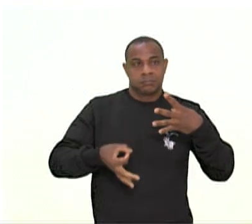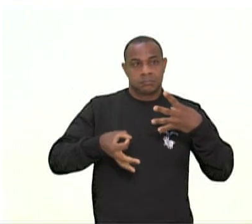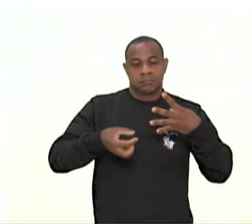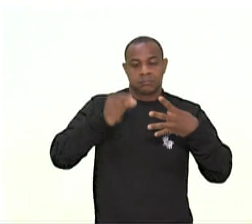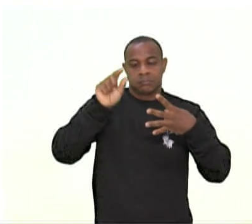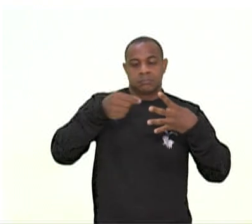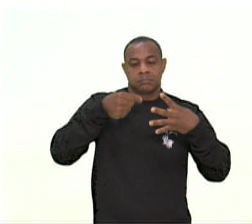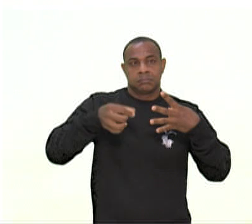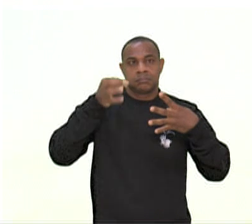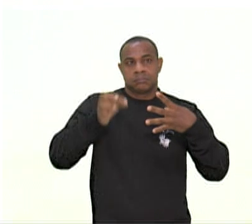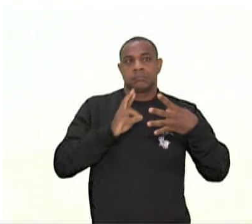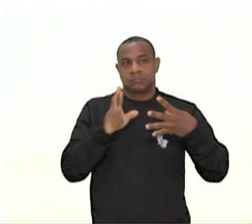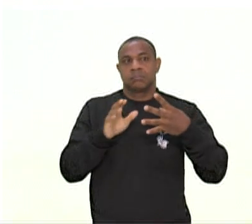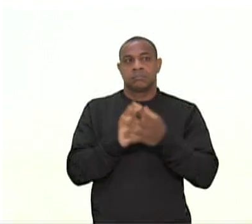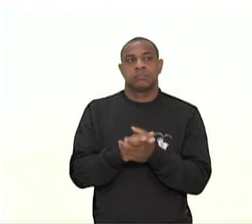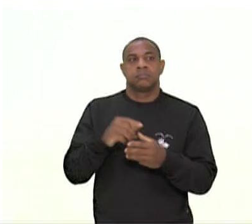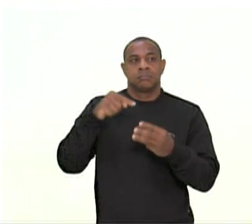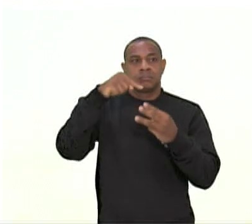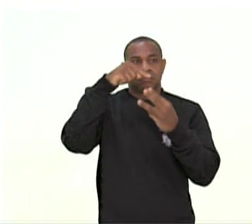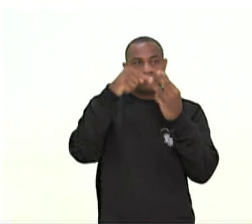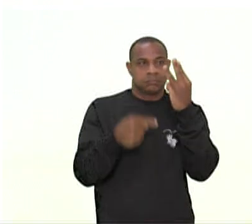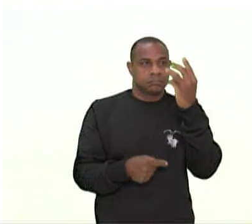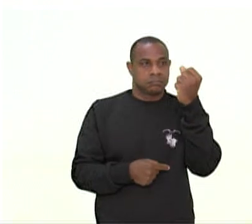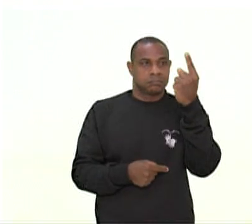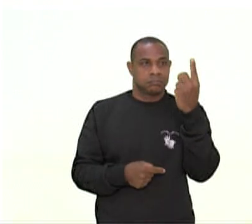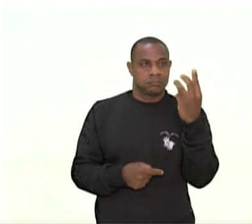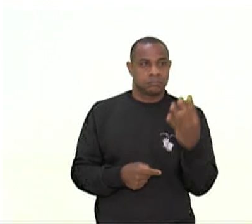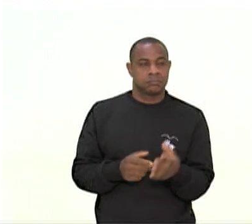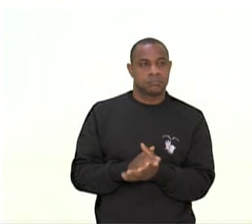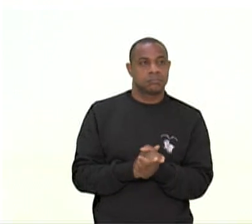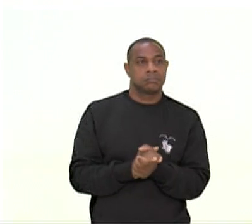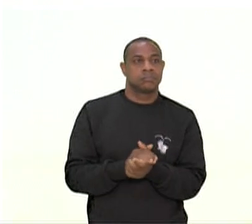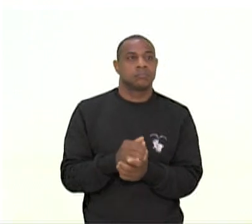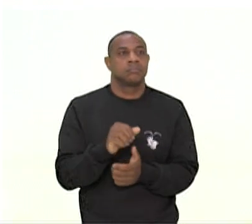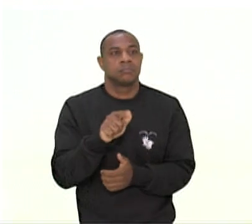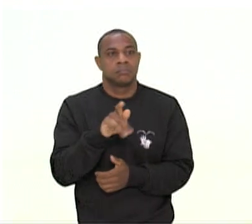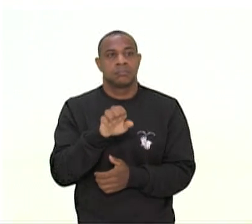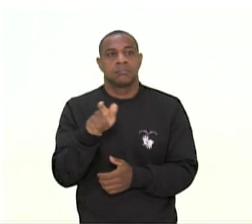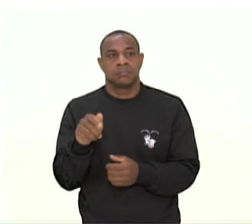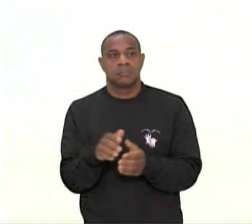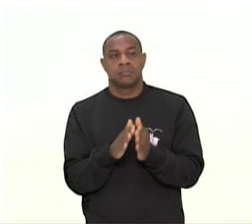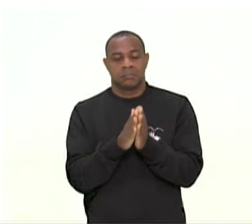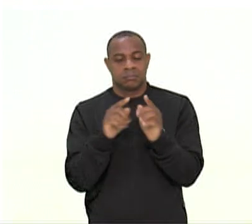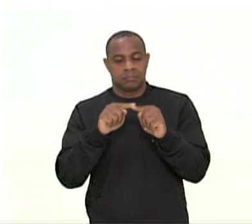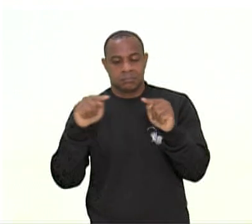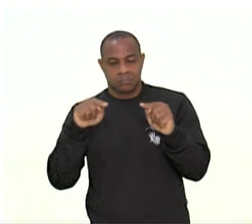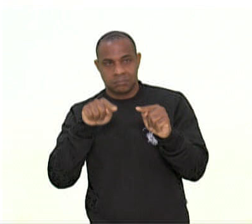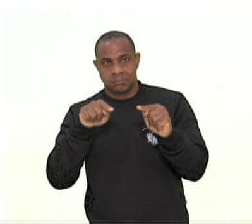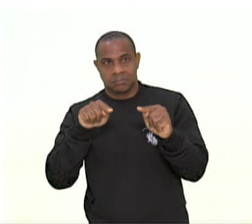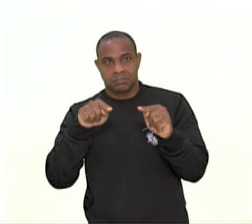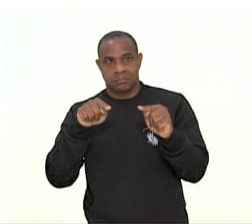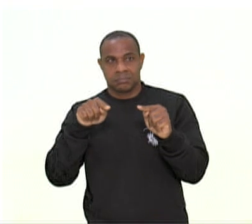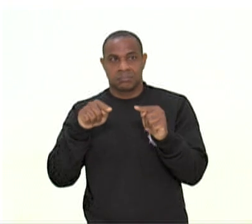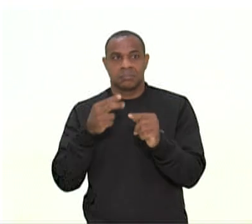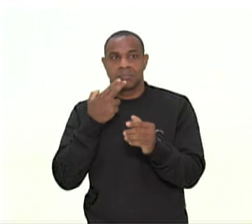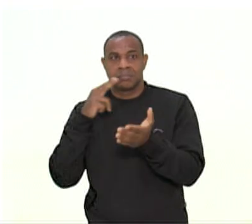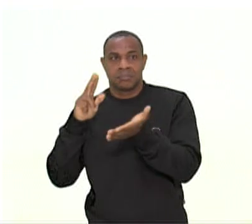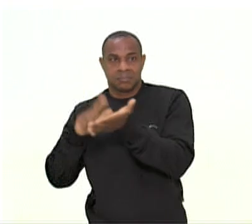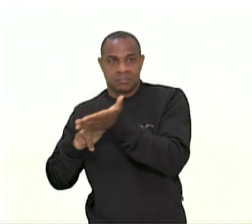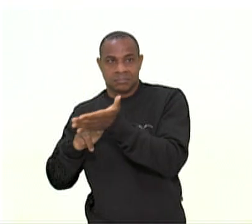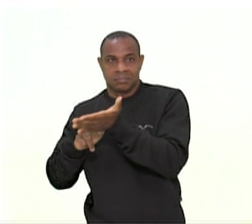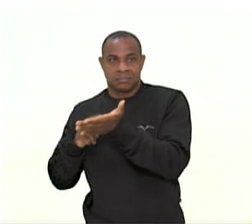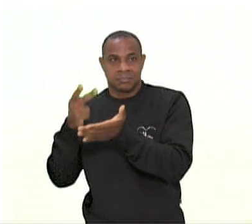você tem aqui 3 sentenças, né? Segue, as cartas, minhas poesias para você.